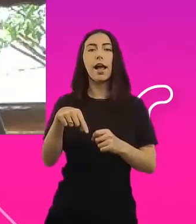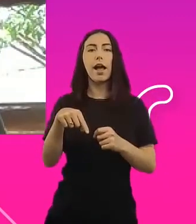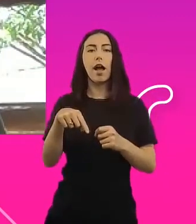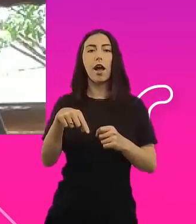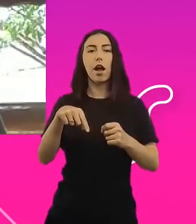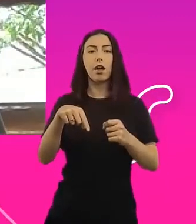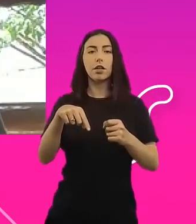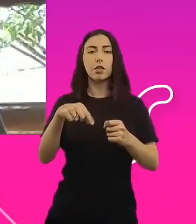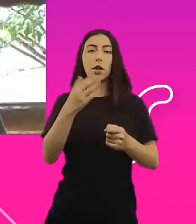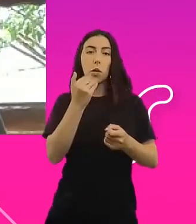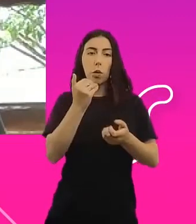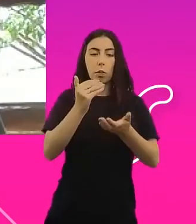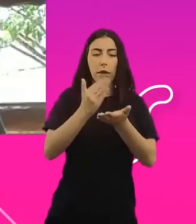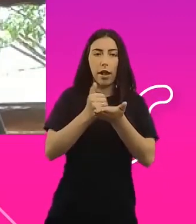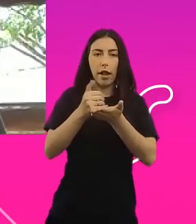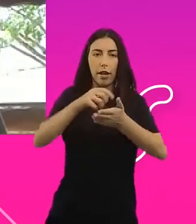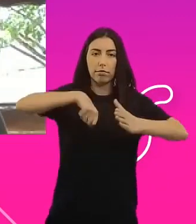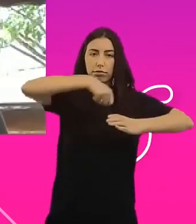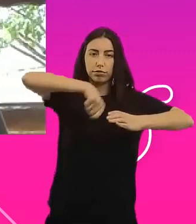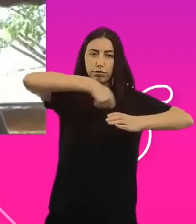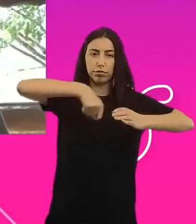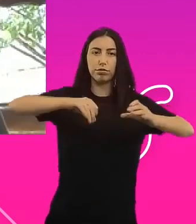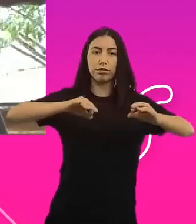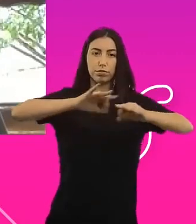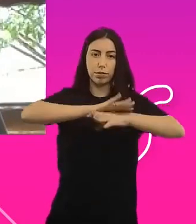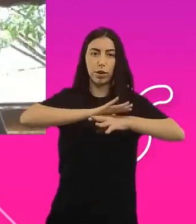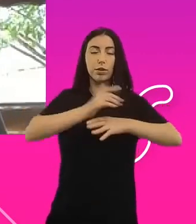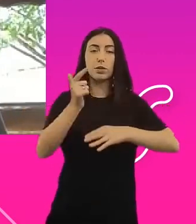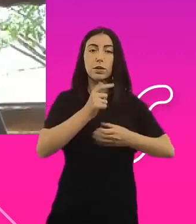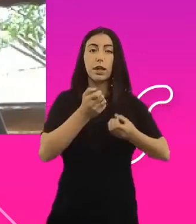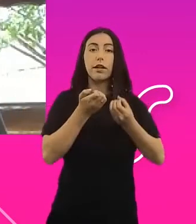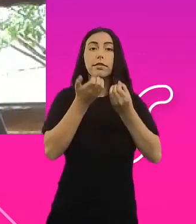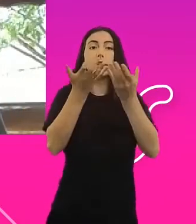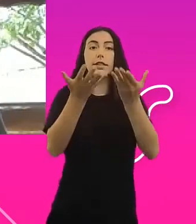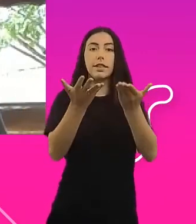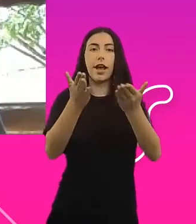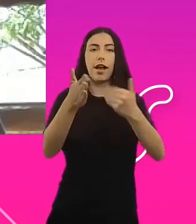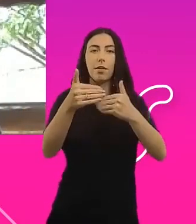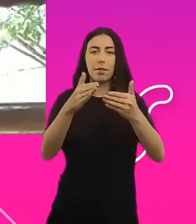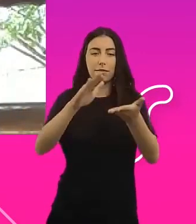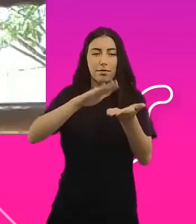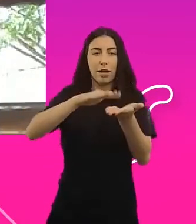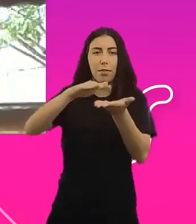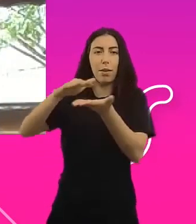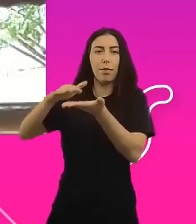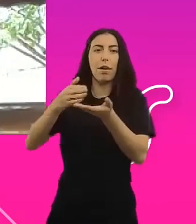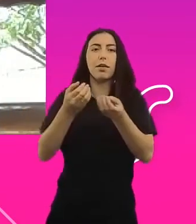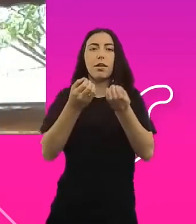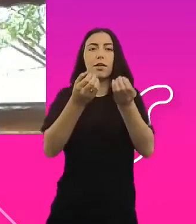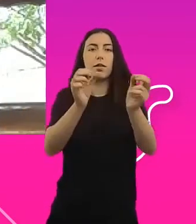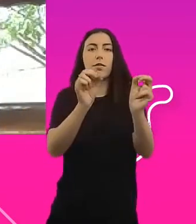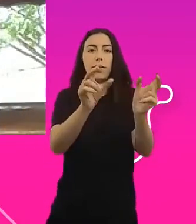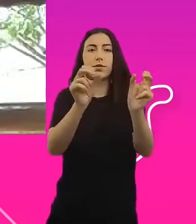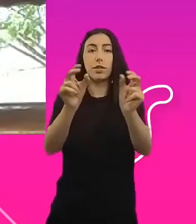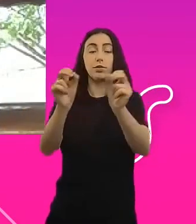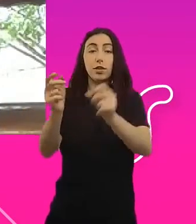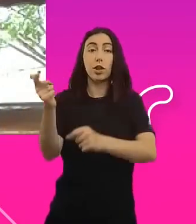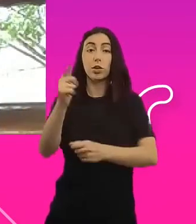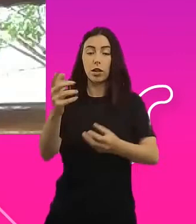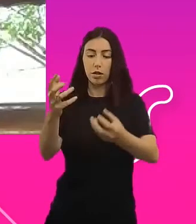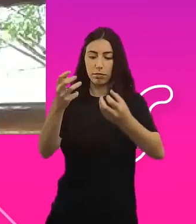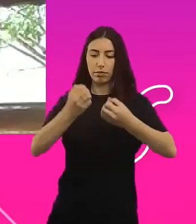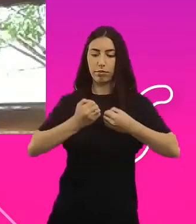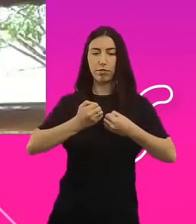conseguiram lançar um negócio ali, né? E começaram a ter uma geração de renda extra. A gente